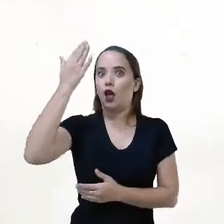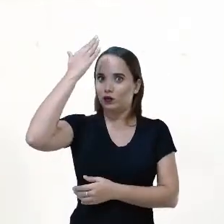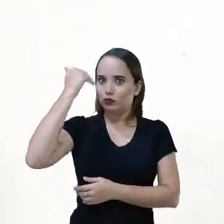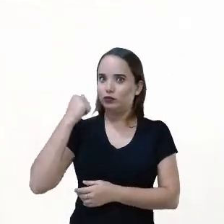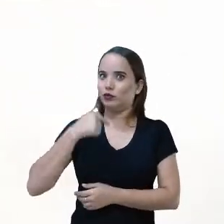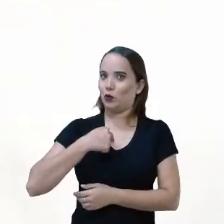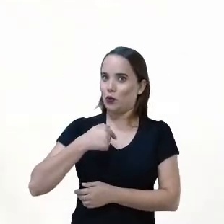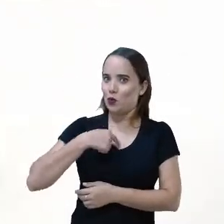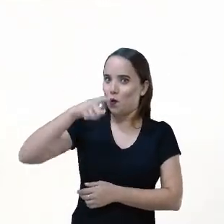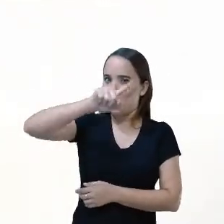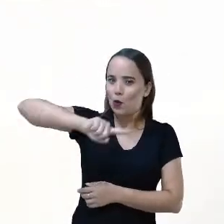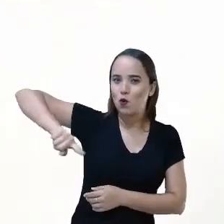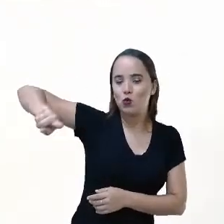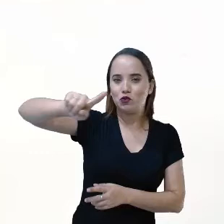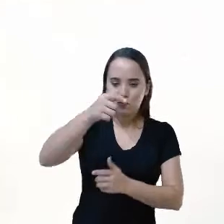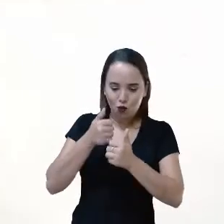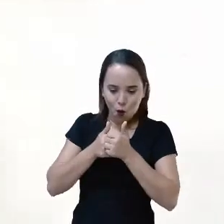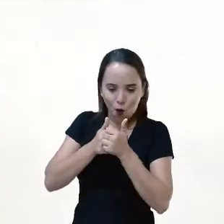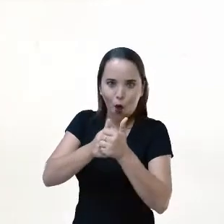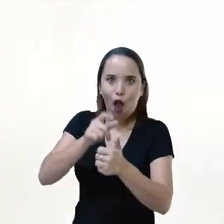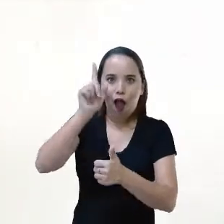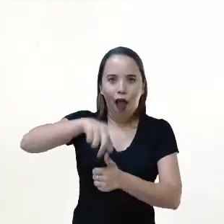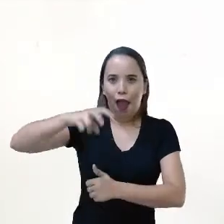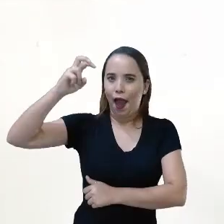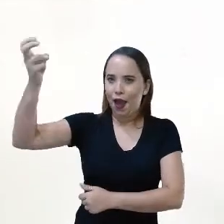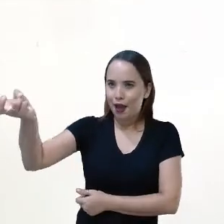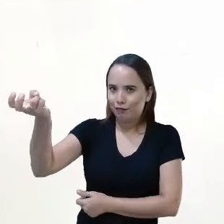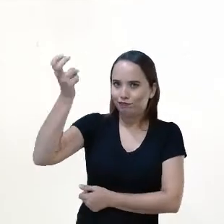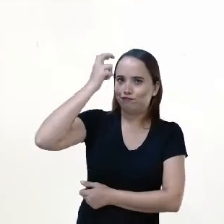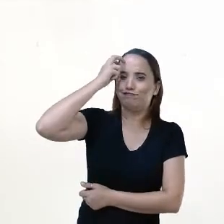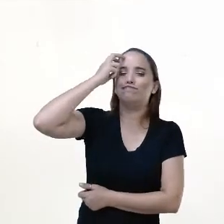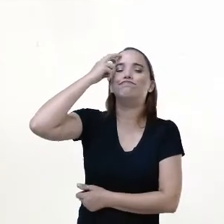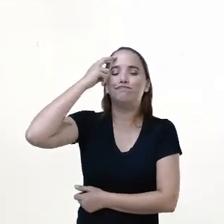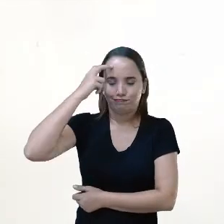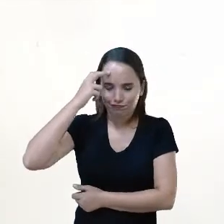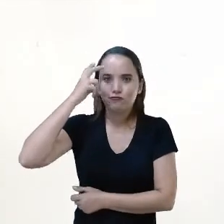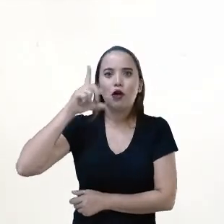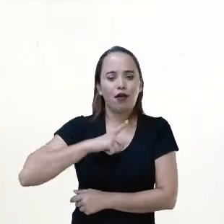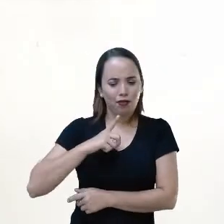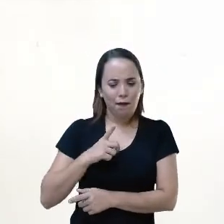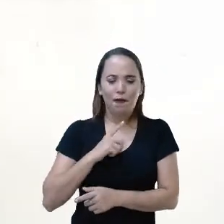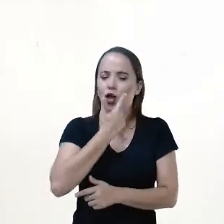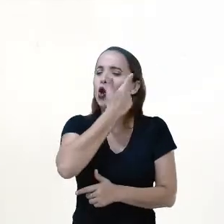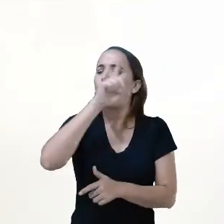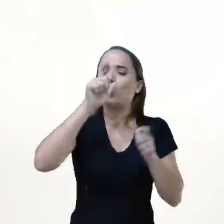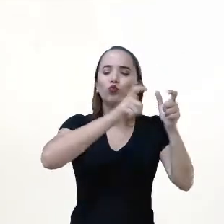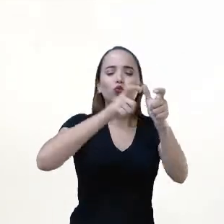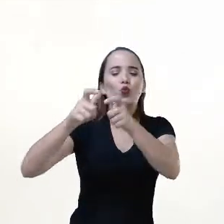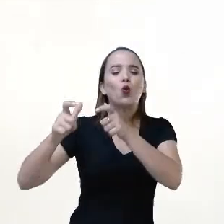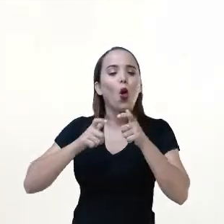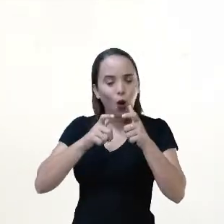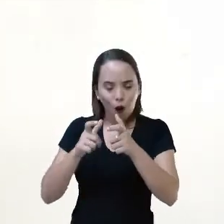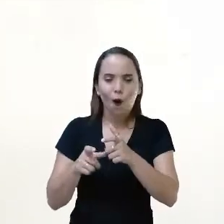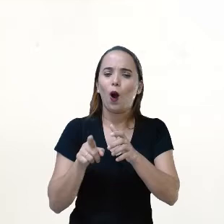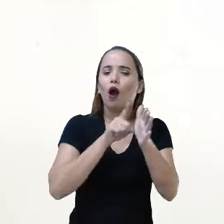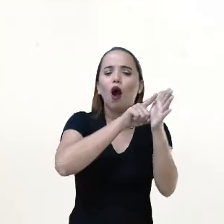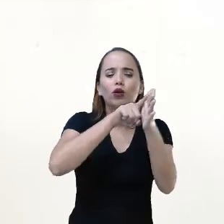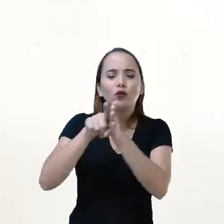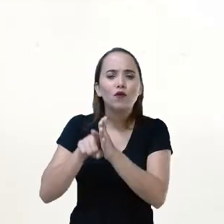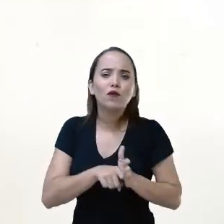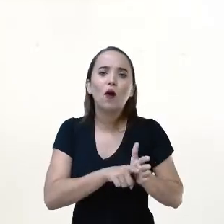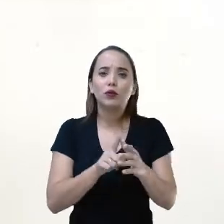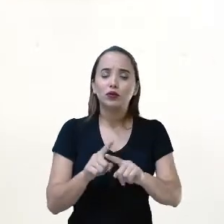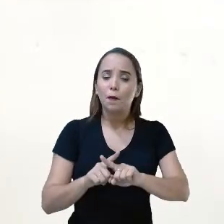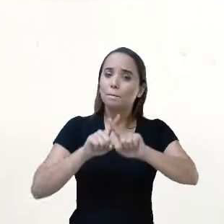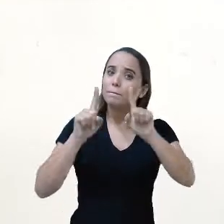são muito inteligentes e tem outras fontes também de pesquisa, mas esses dados da Covid, muitas vezes, eles